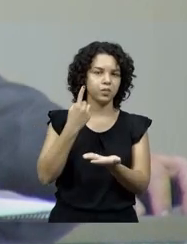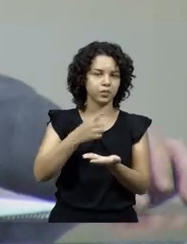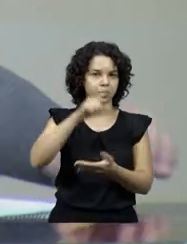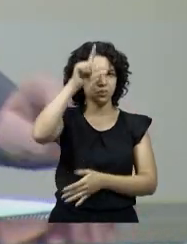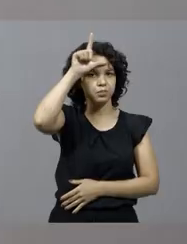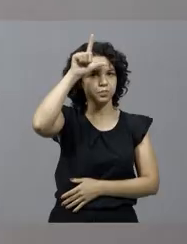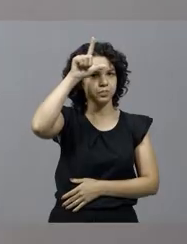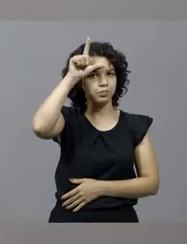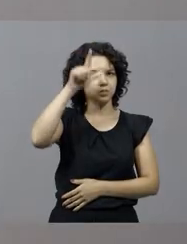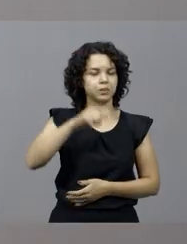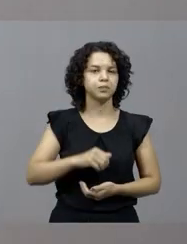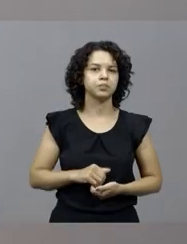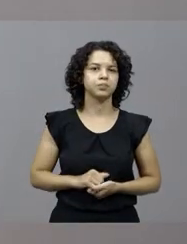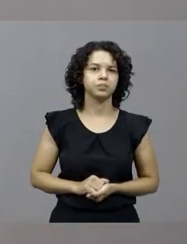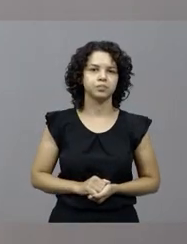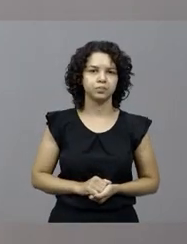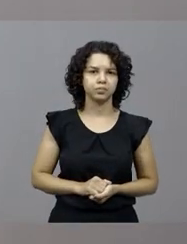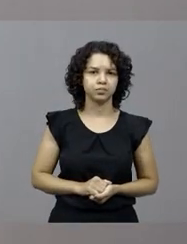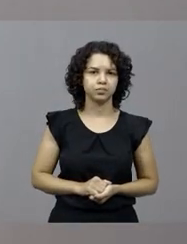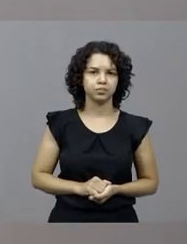Lima.